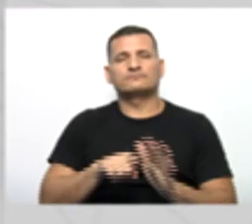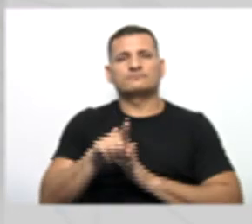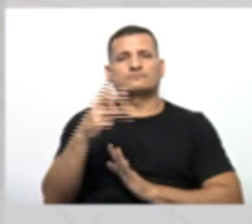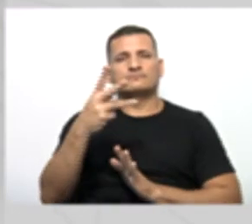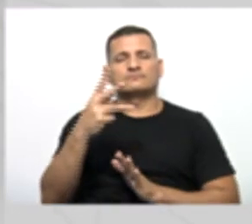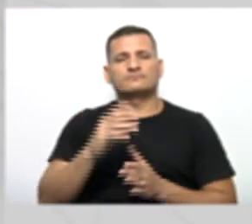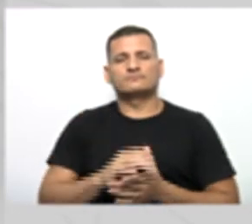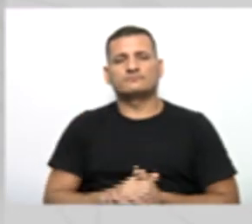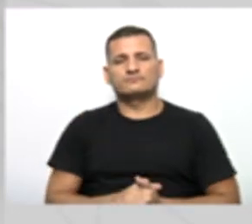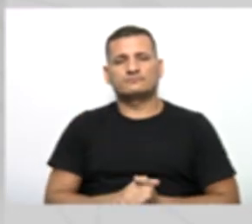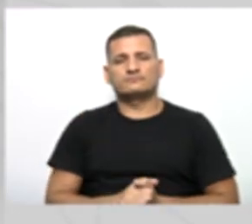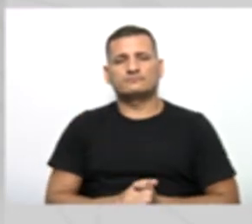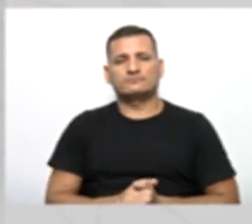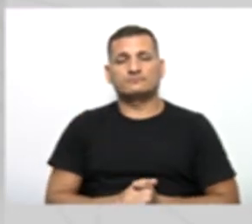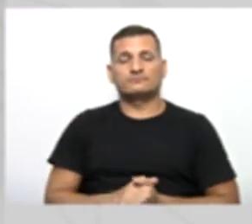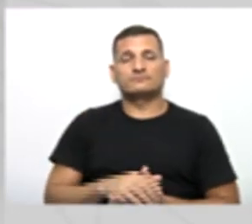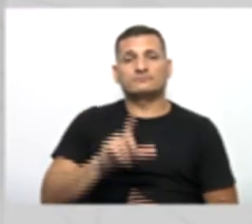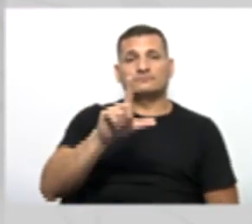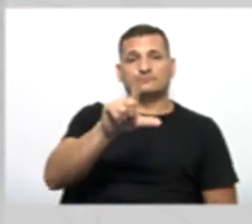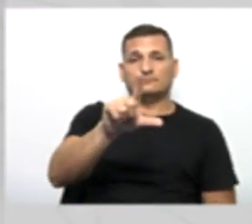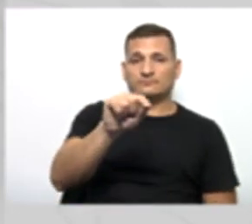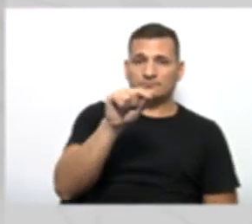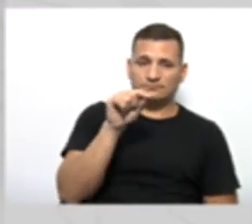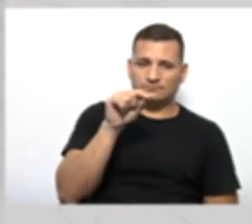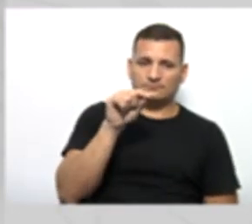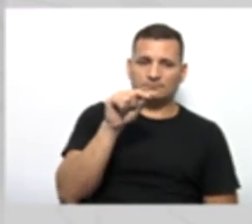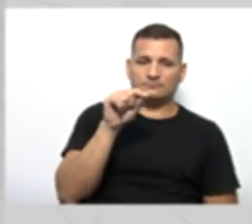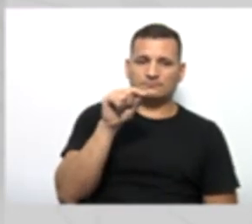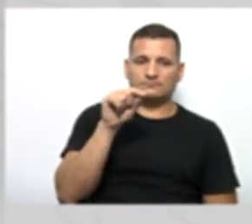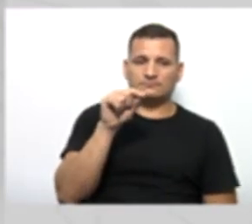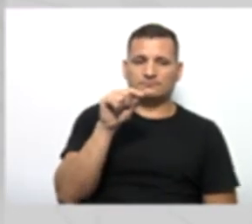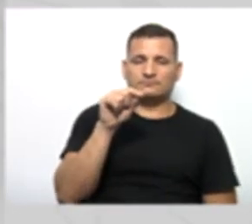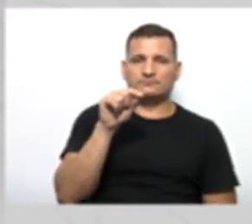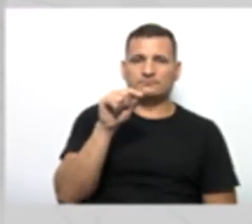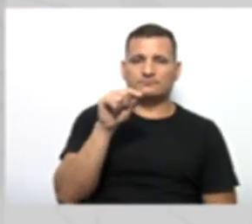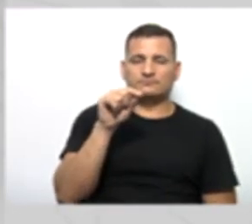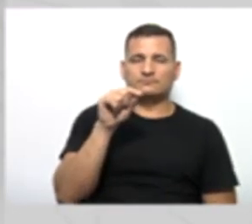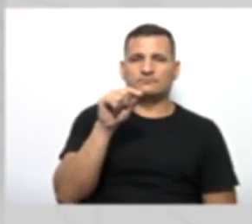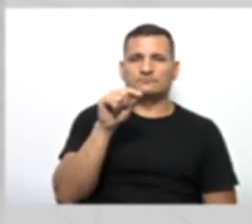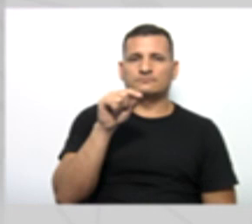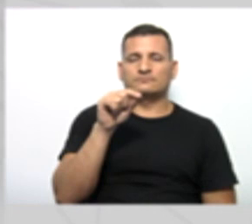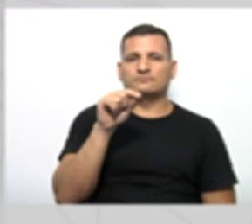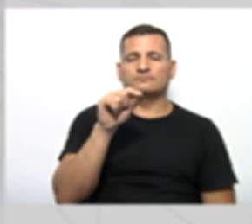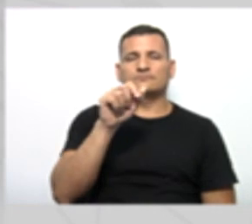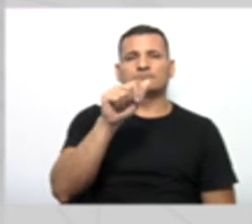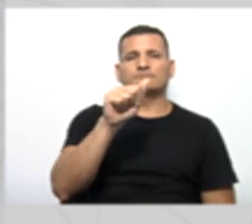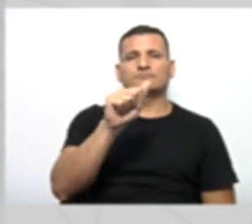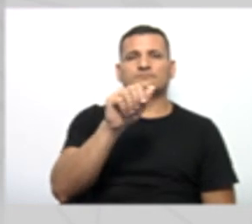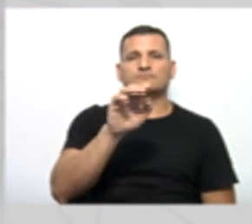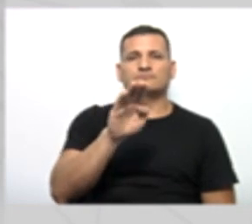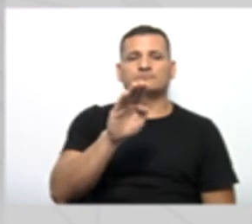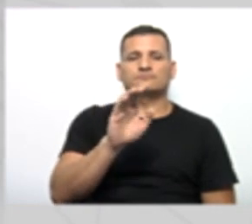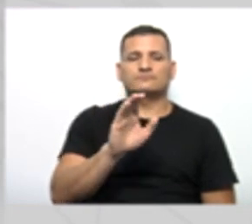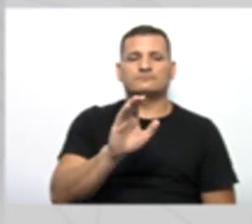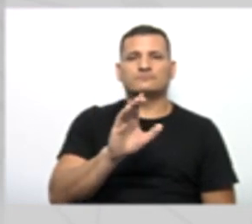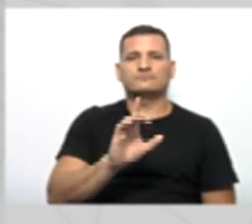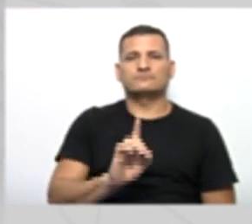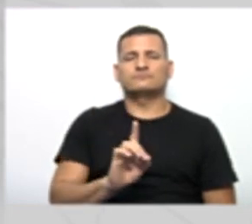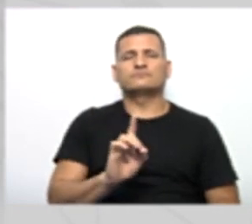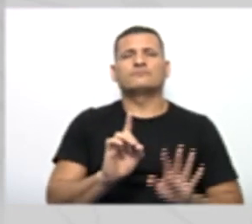seguinte: marque a alternativa que apresenta o objetivo